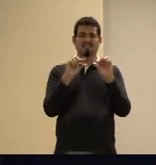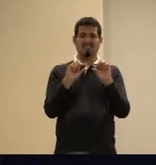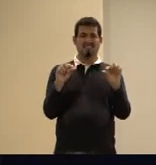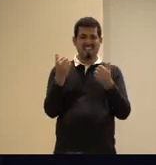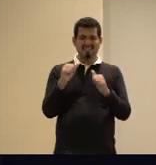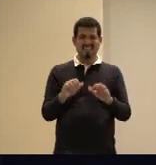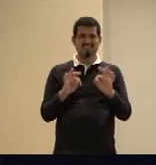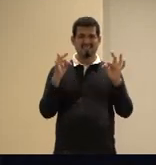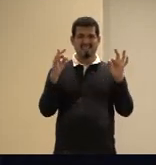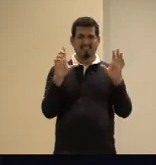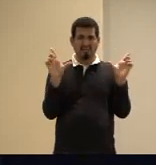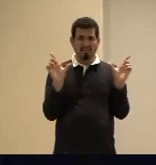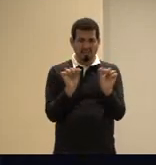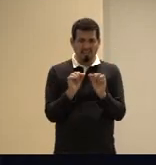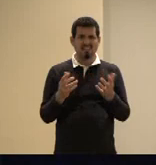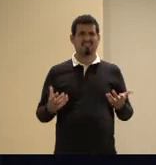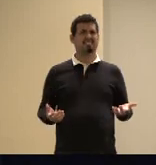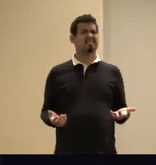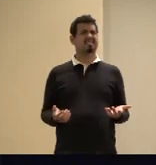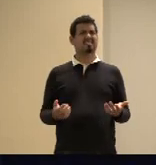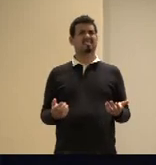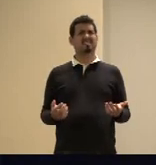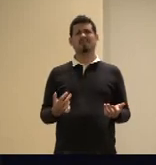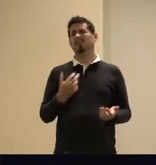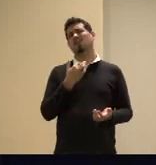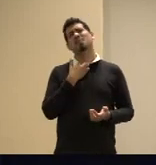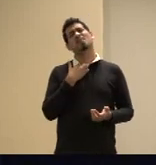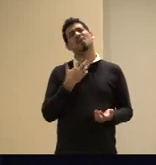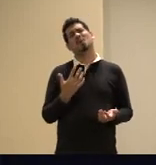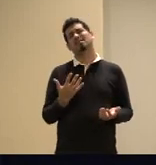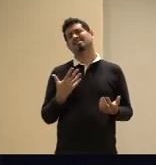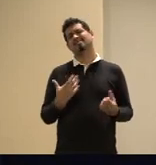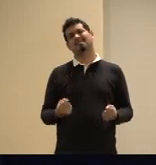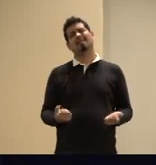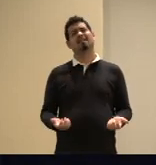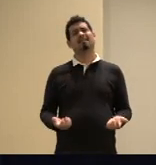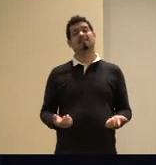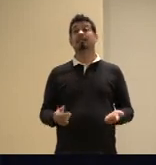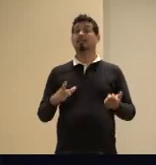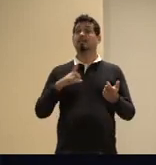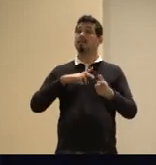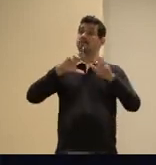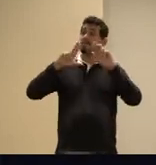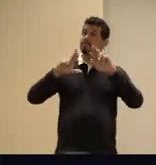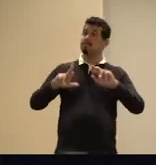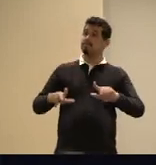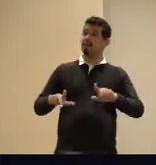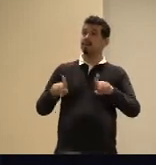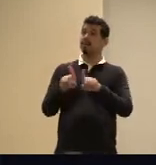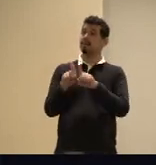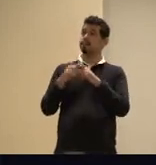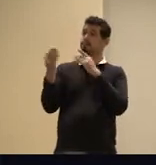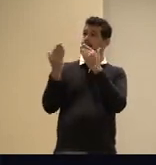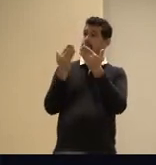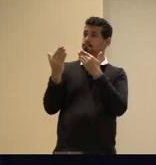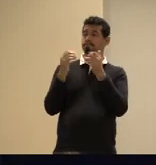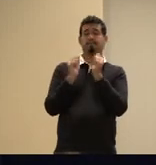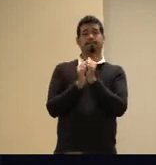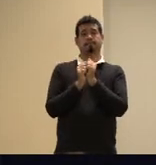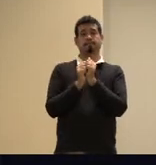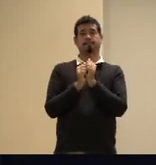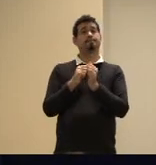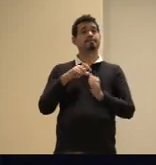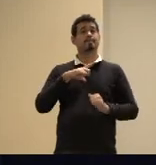técnica. Não podemos mais ficar dessa forma. Existem sentenças assim, pareceres assim, que